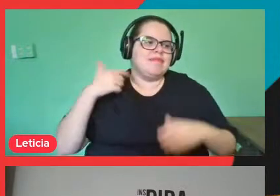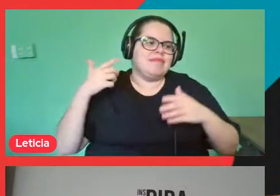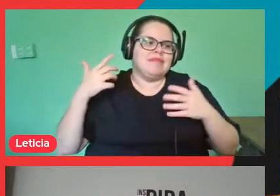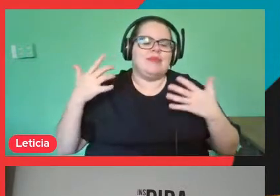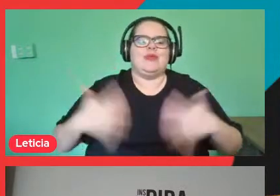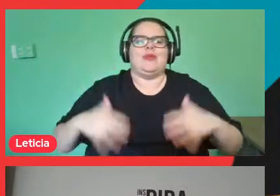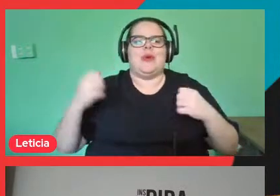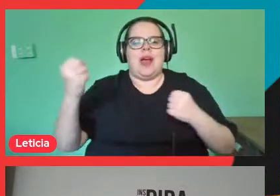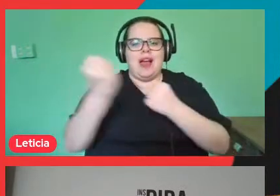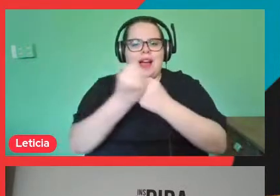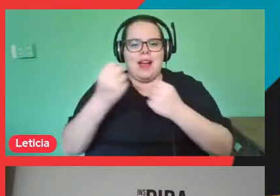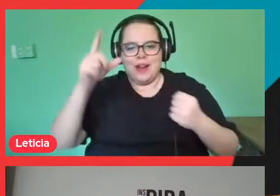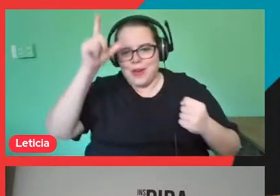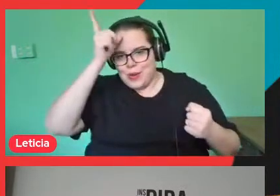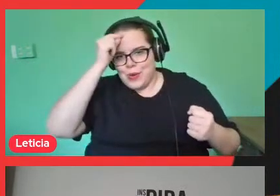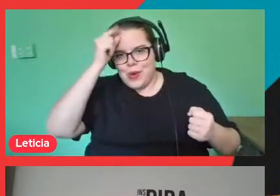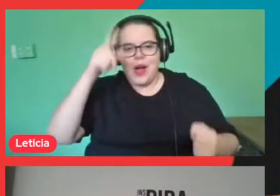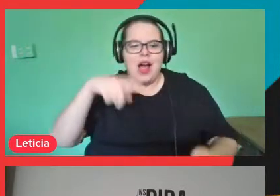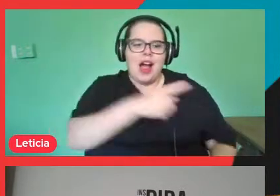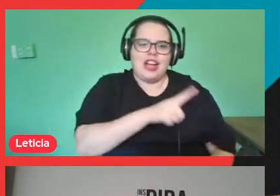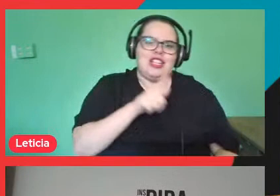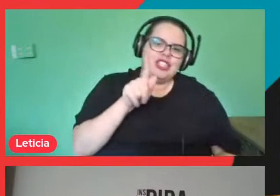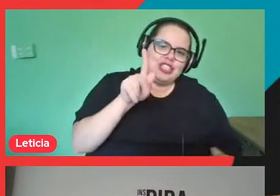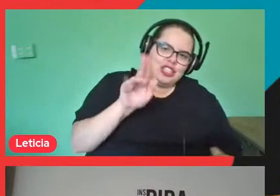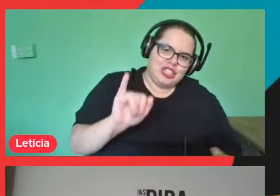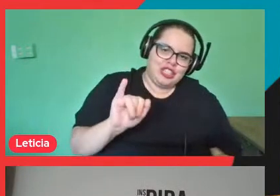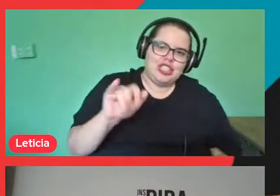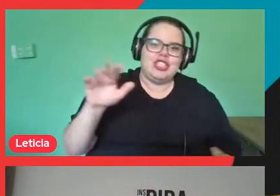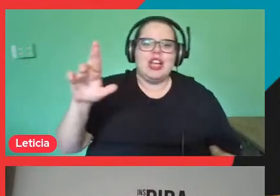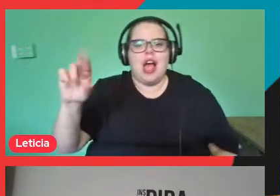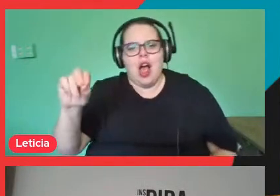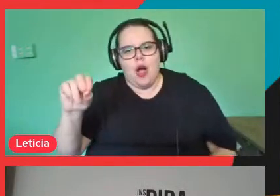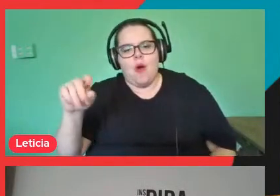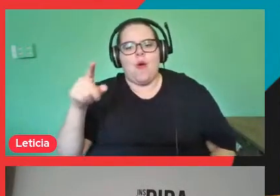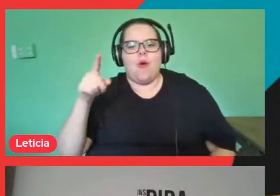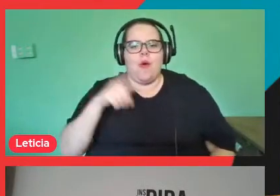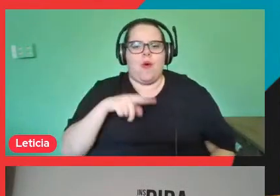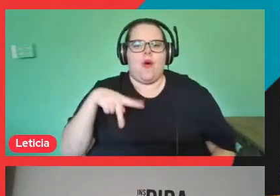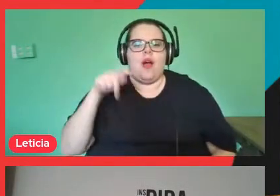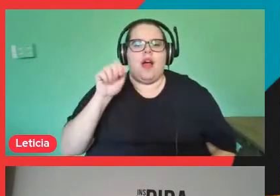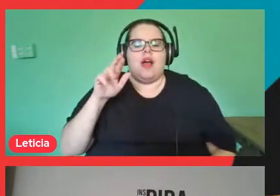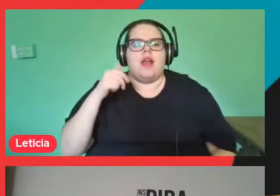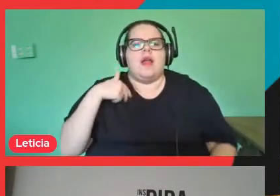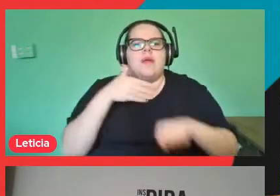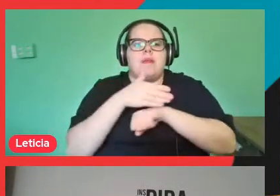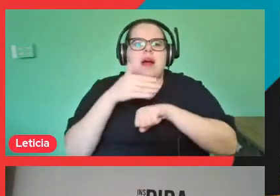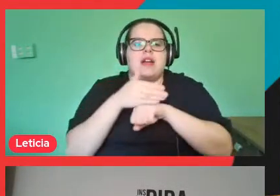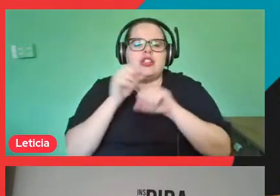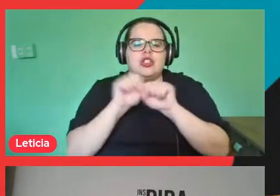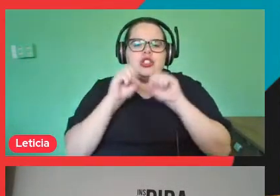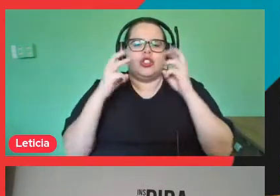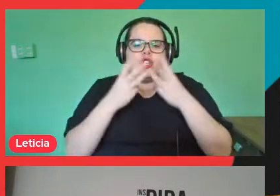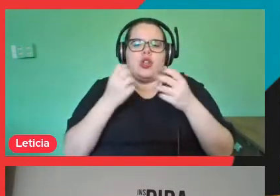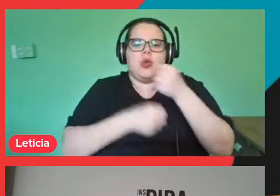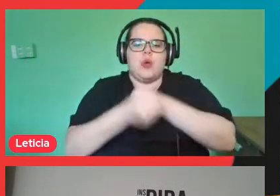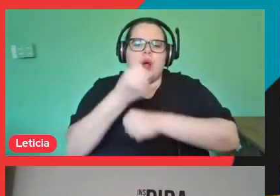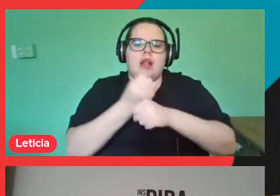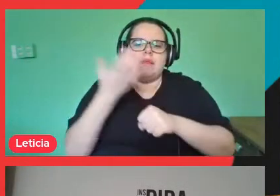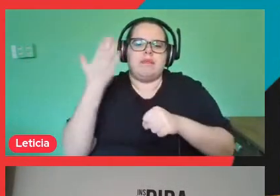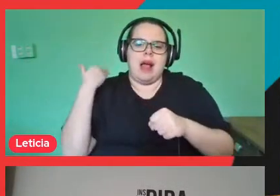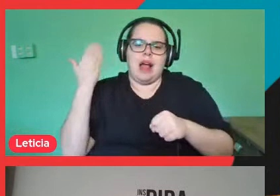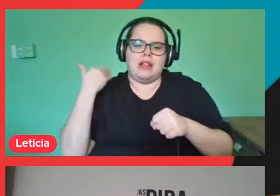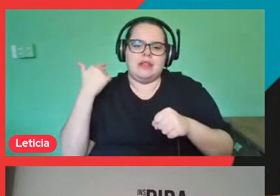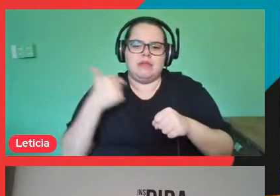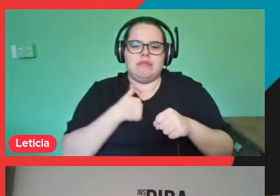reforço, ó. A Kai, a Gi. Eu participei do workshop, se eu não me engano, foi no ano passado. Assim, para